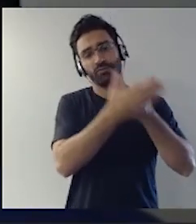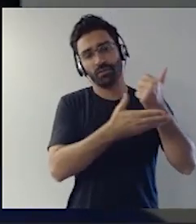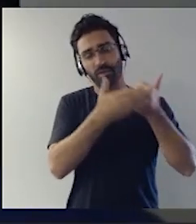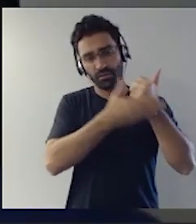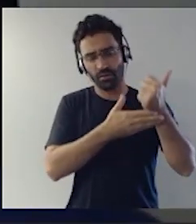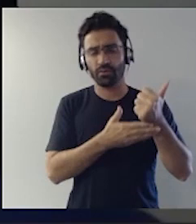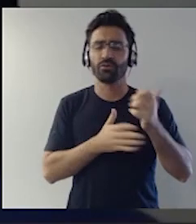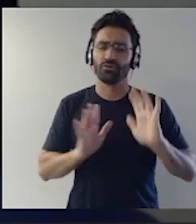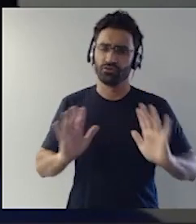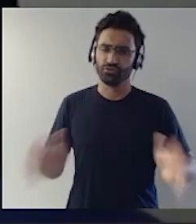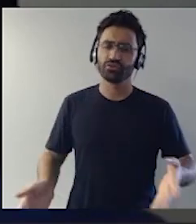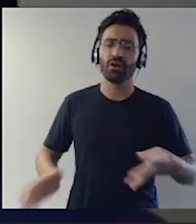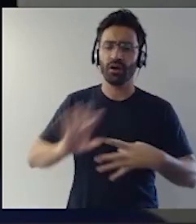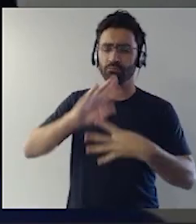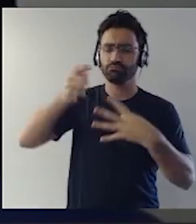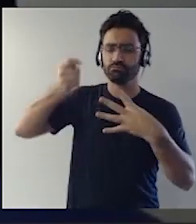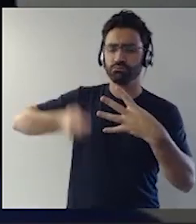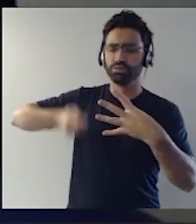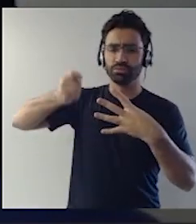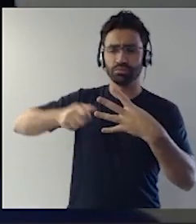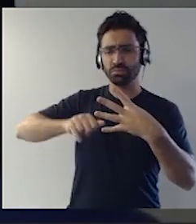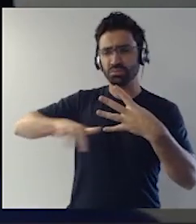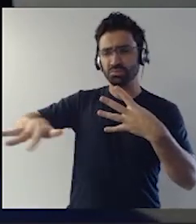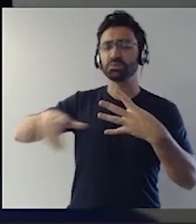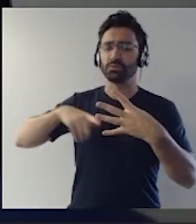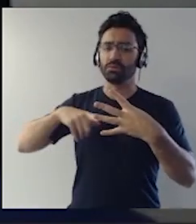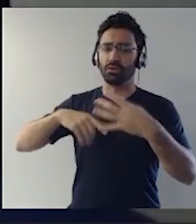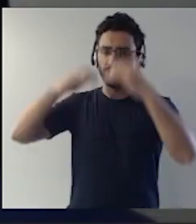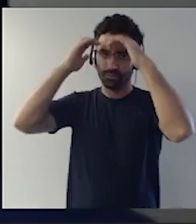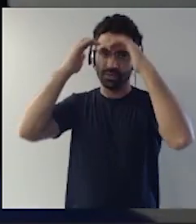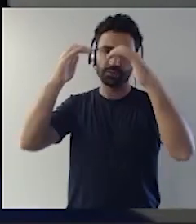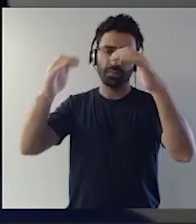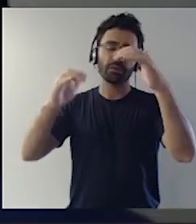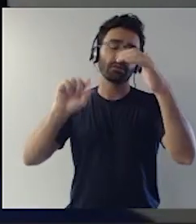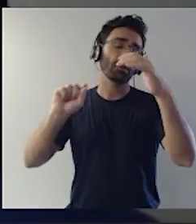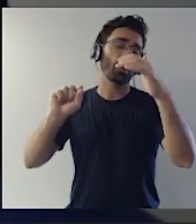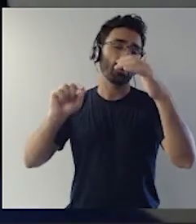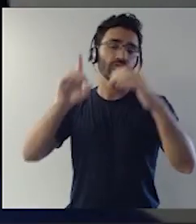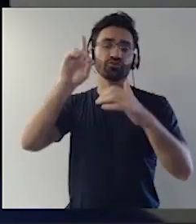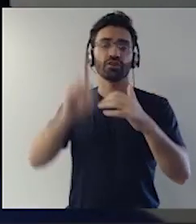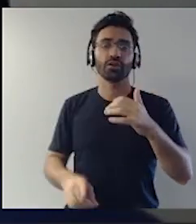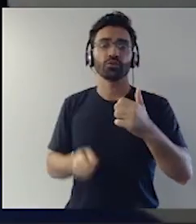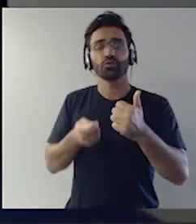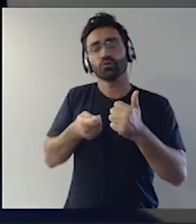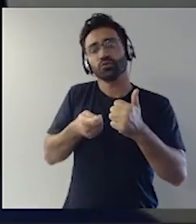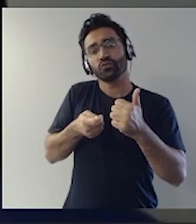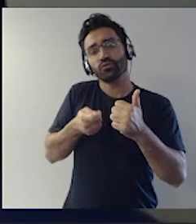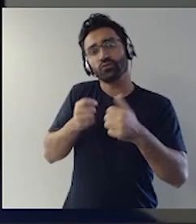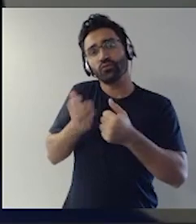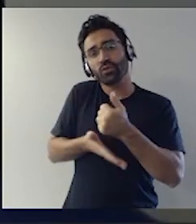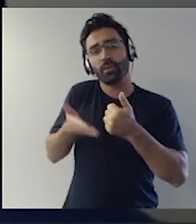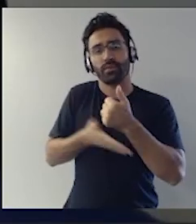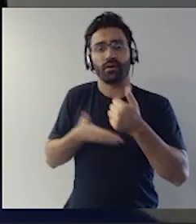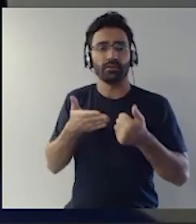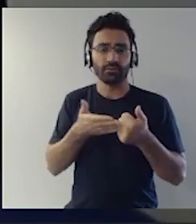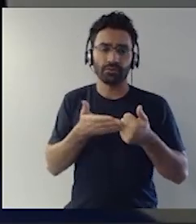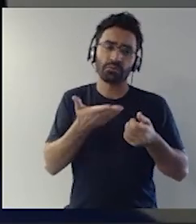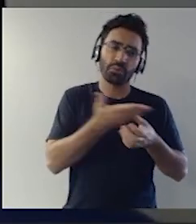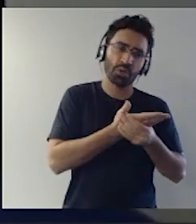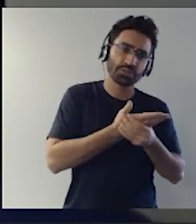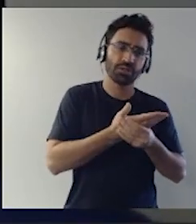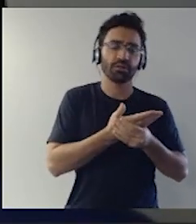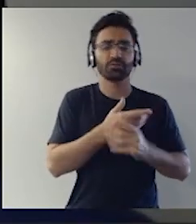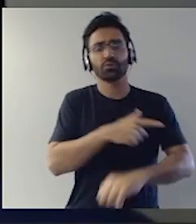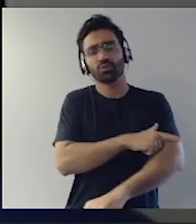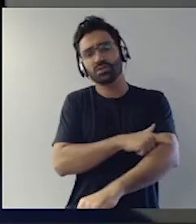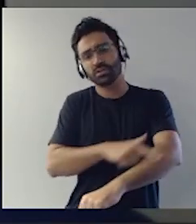a salvaguardar os direitos fundamentais dos acusados, de um modo geral, tanto nos processos disciplinares quanto nos